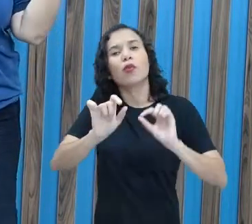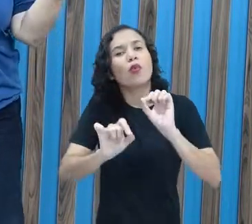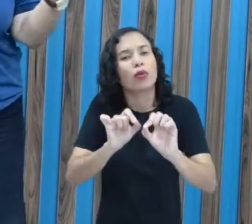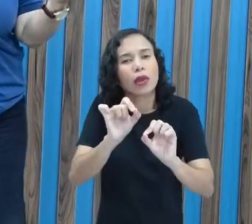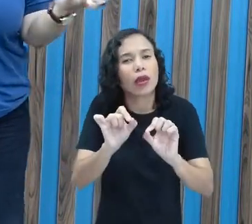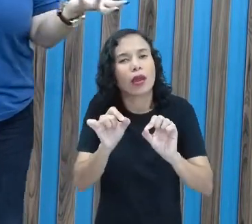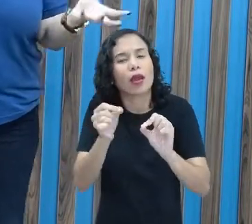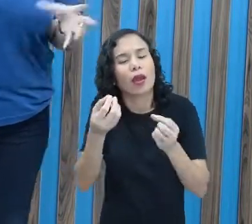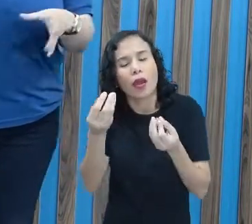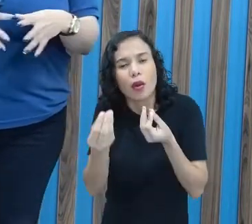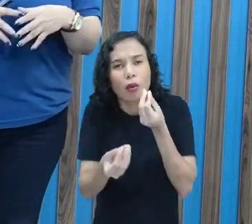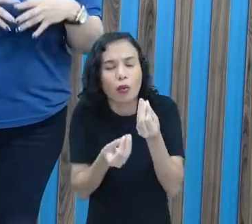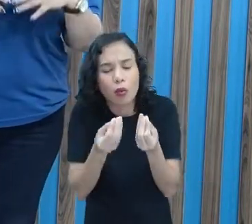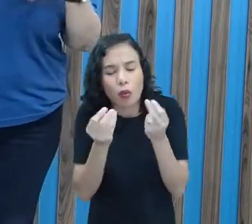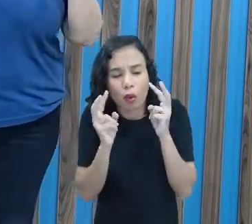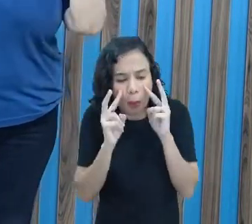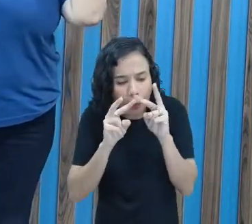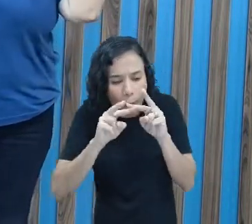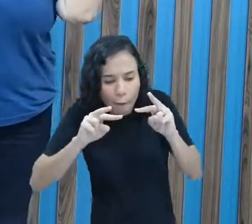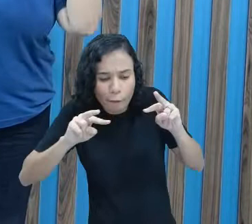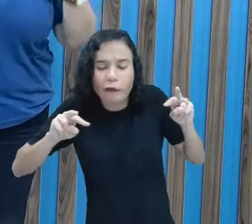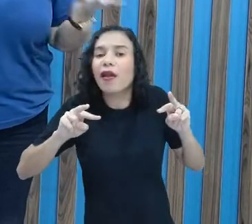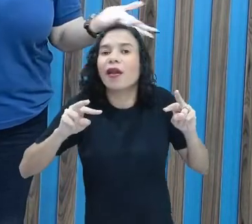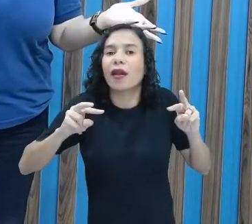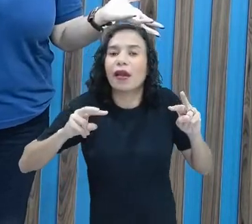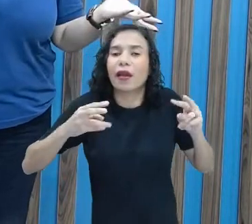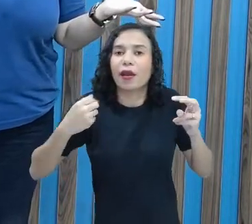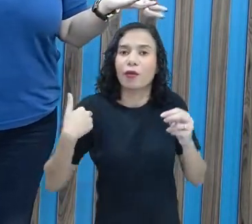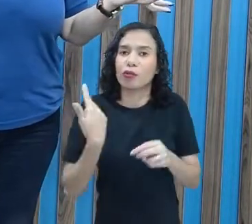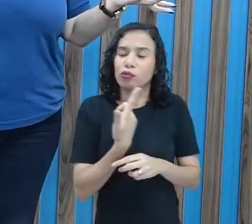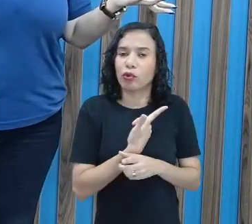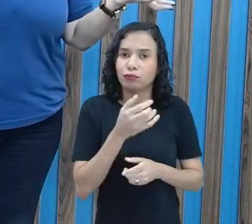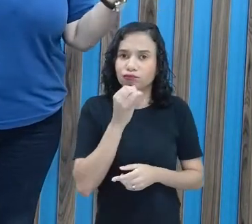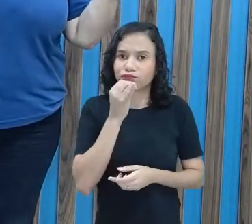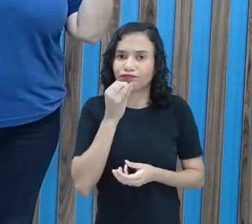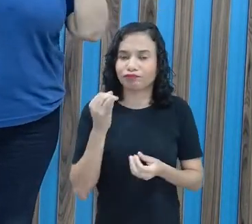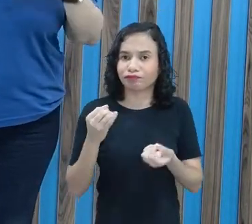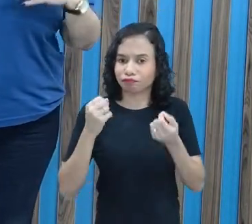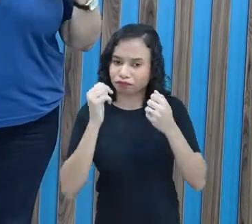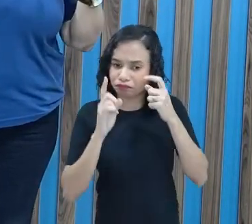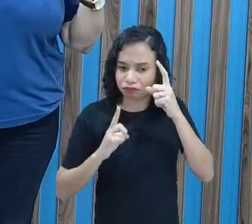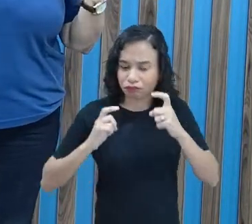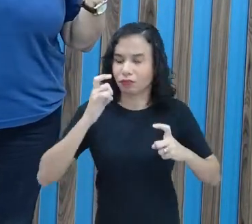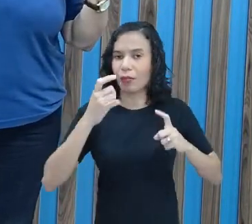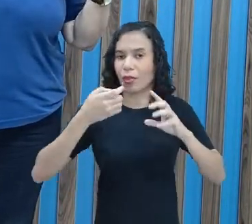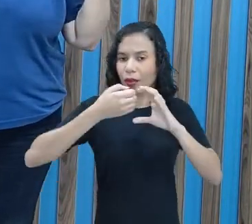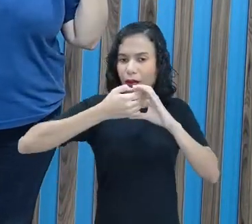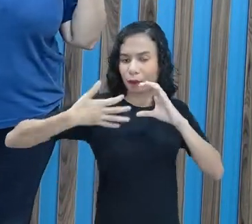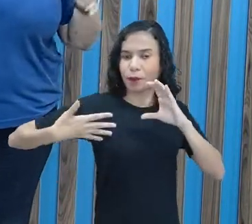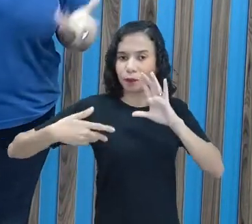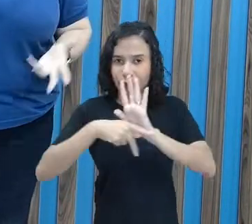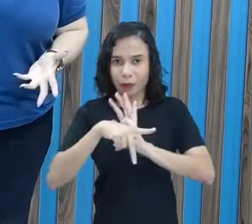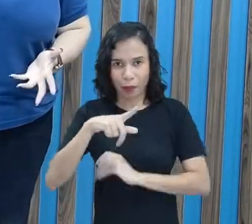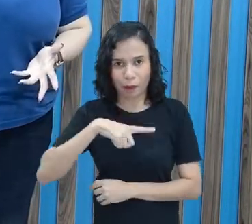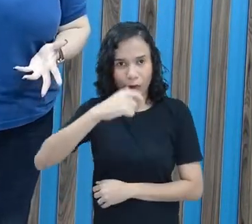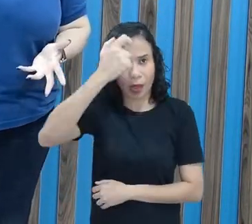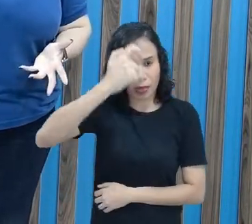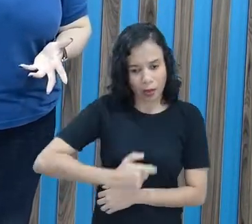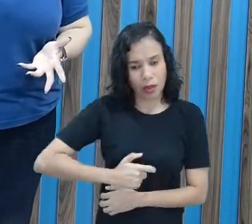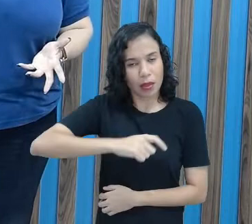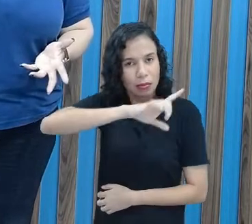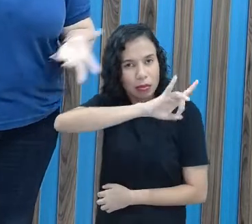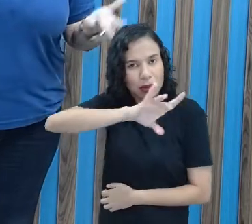se expressam, né, a afeição da gente, por exemplo, né? As nossas